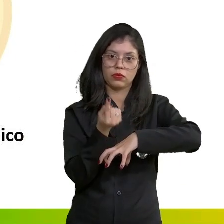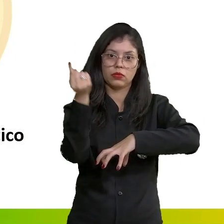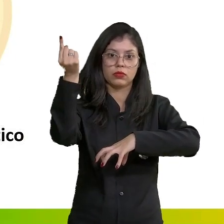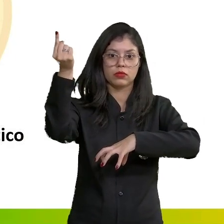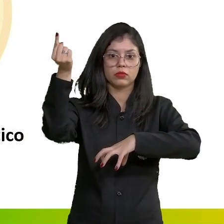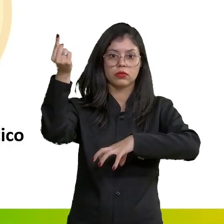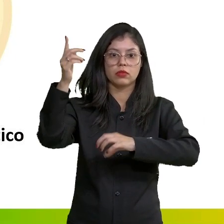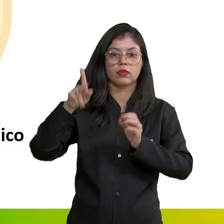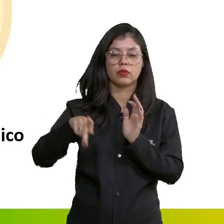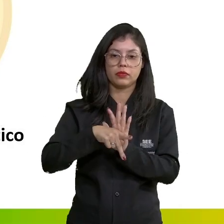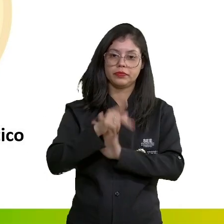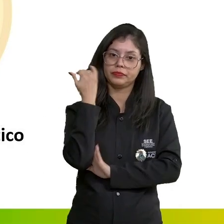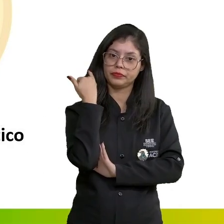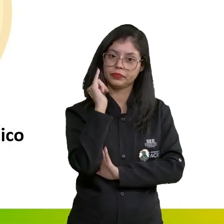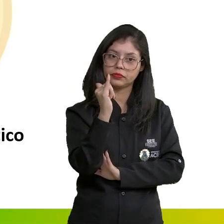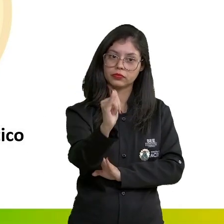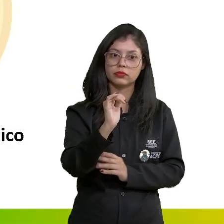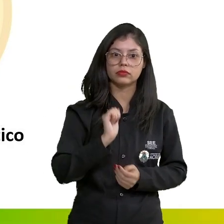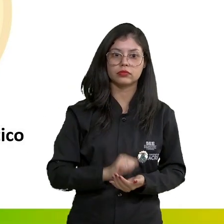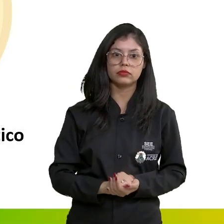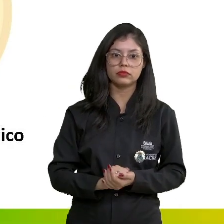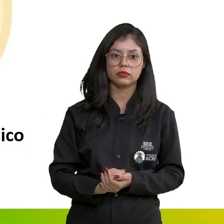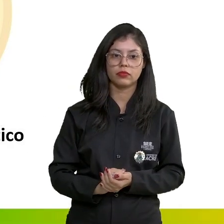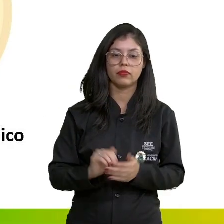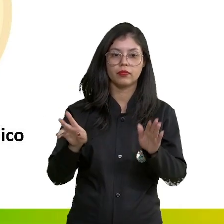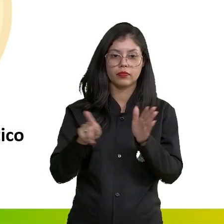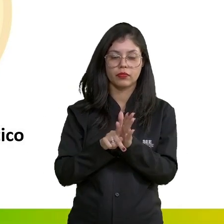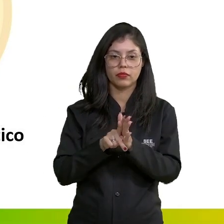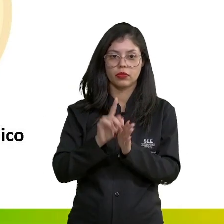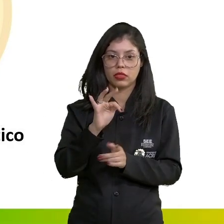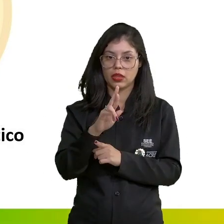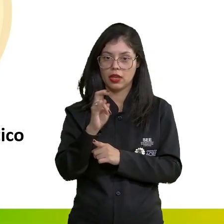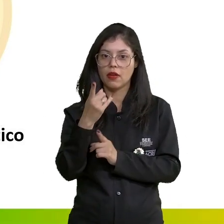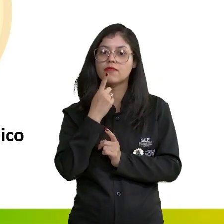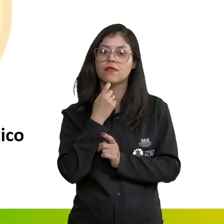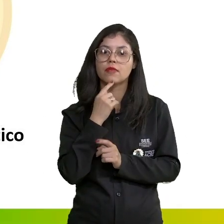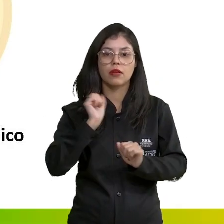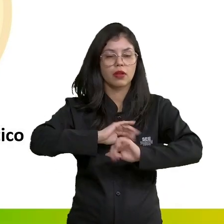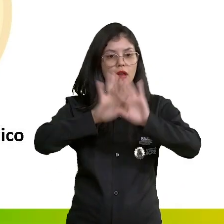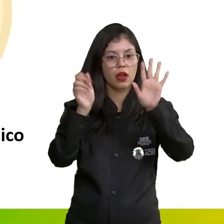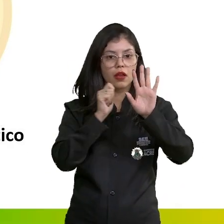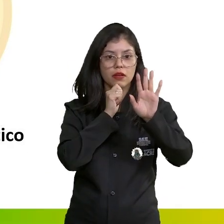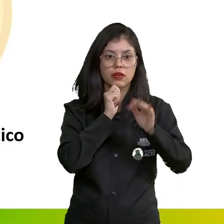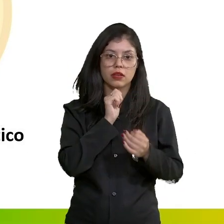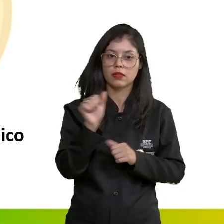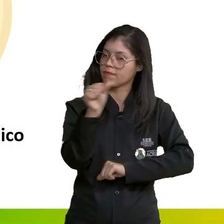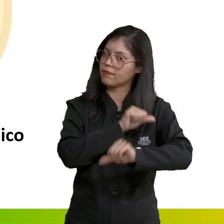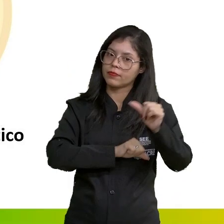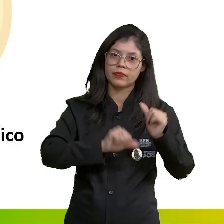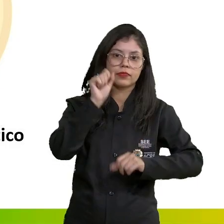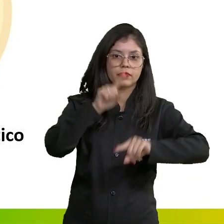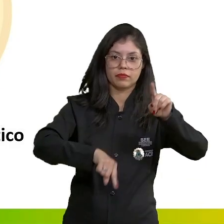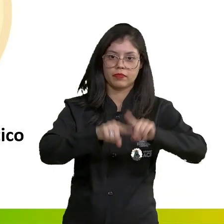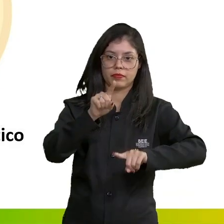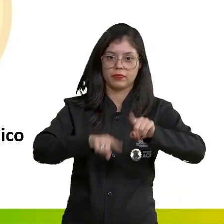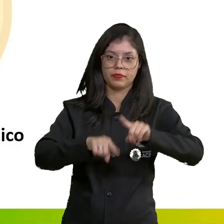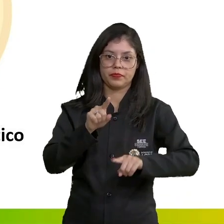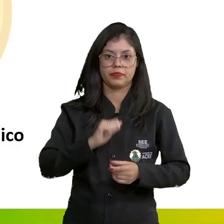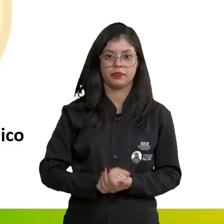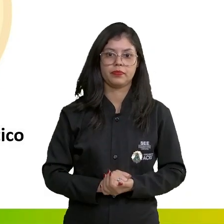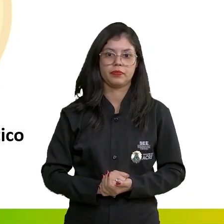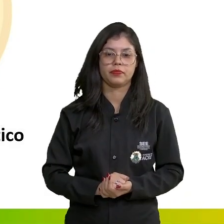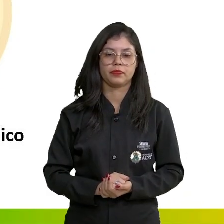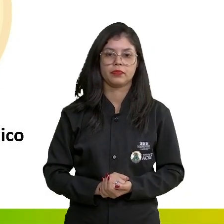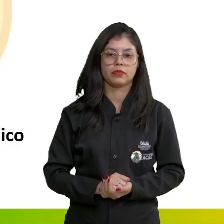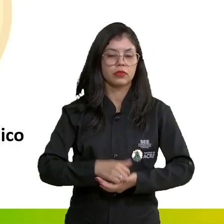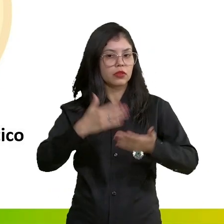parte dessa energia em forma de radiação infravermelho. E é claro, ela não troca matéria,